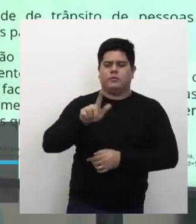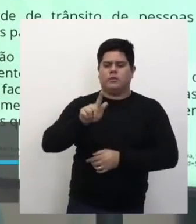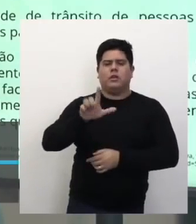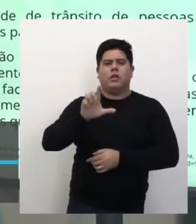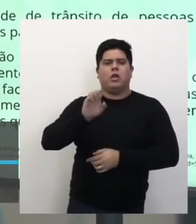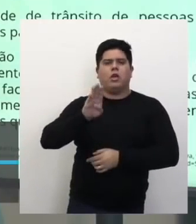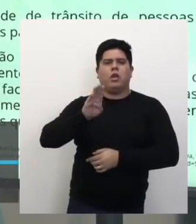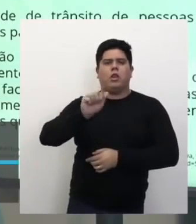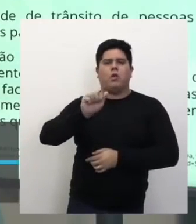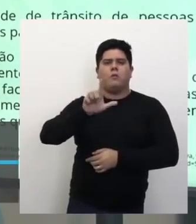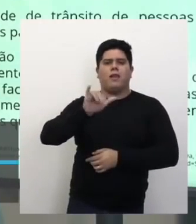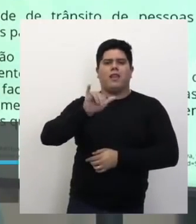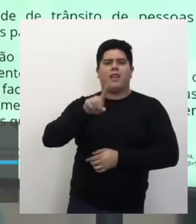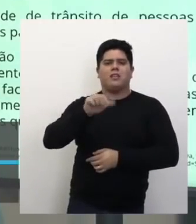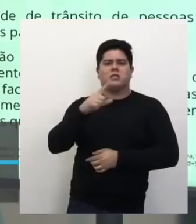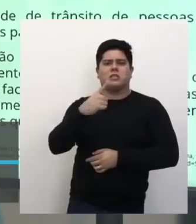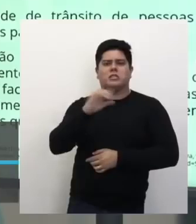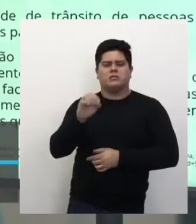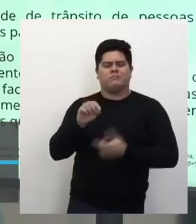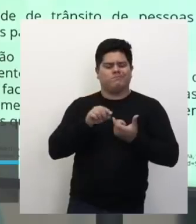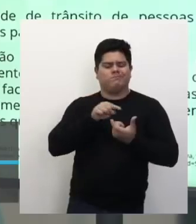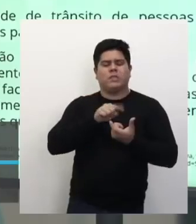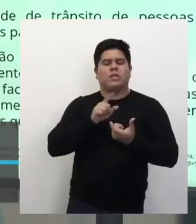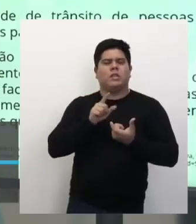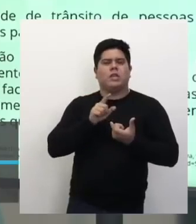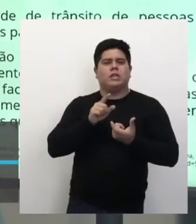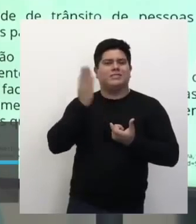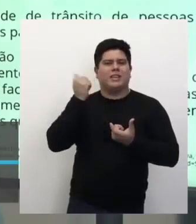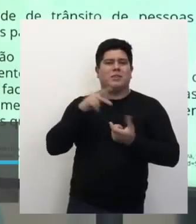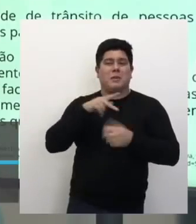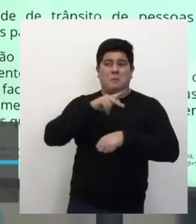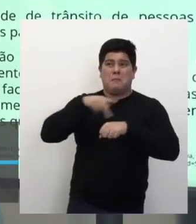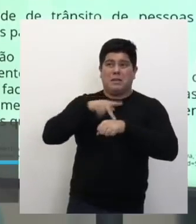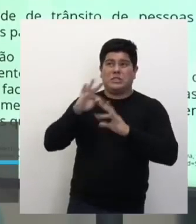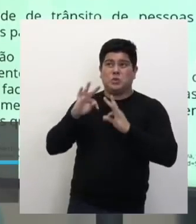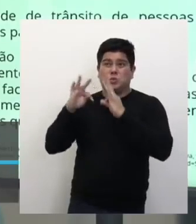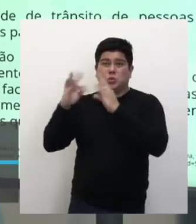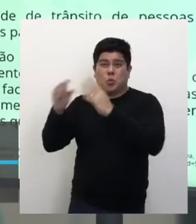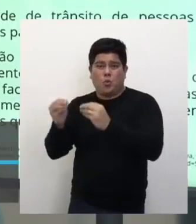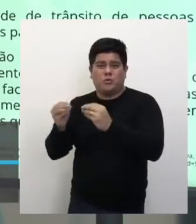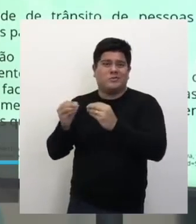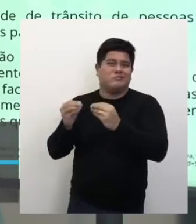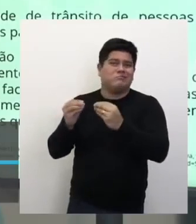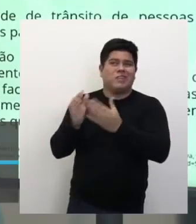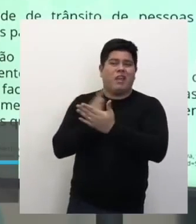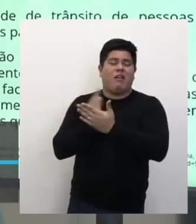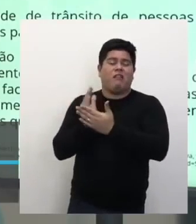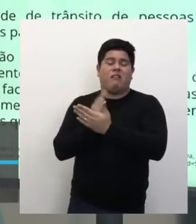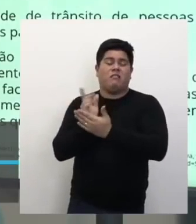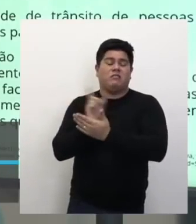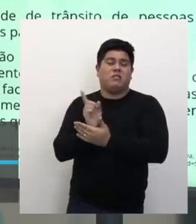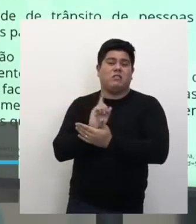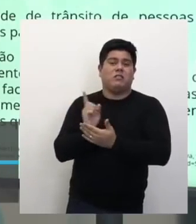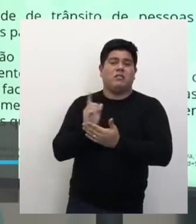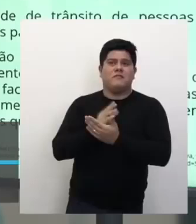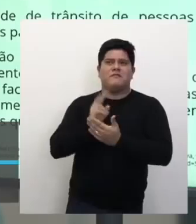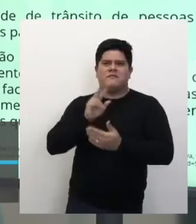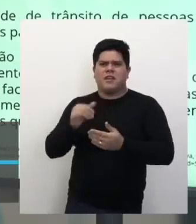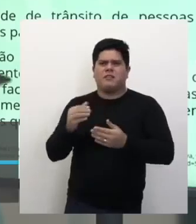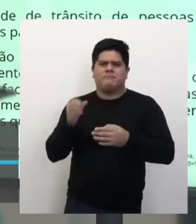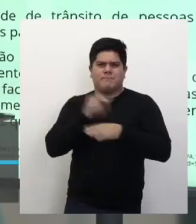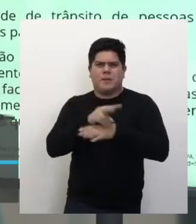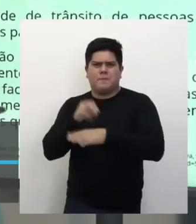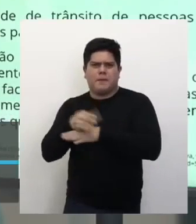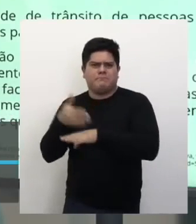países e também nem todas as regiões dentro daquele país que participa da globalização vão participar incisivamente